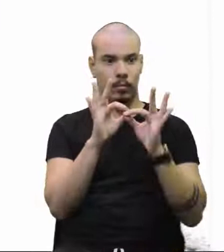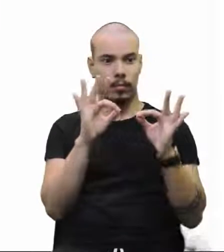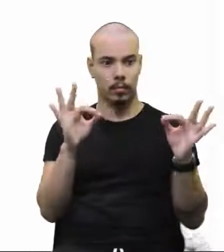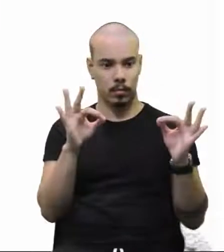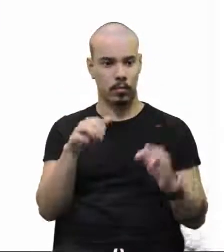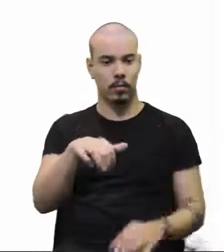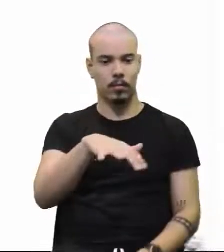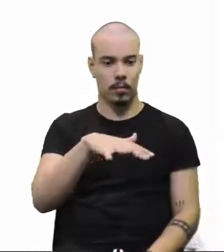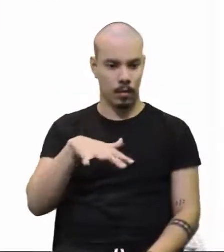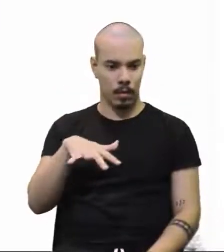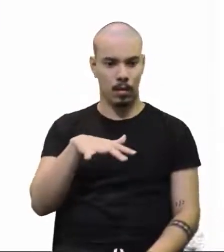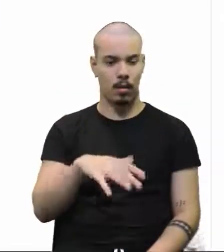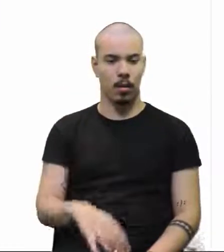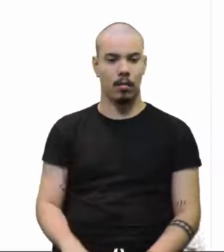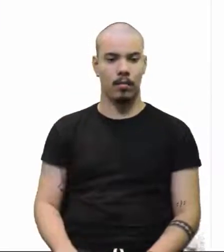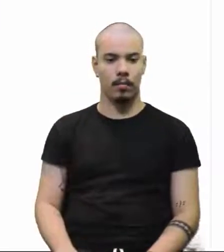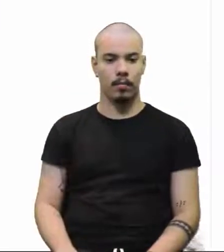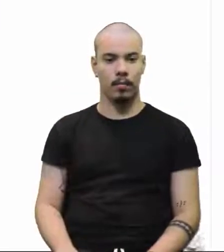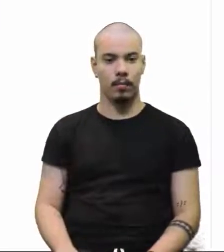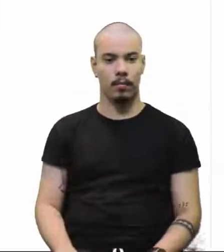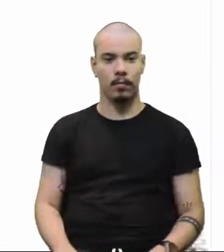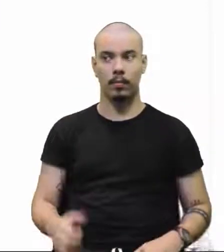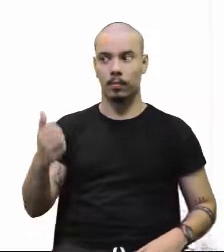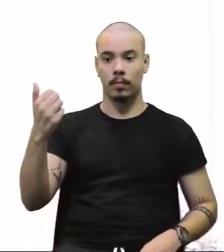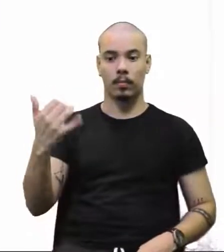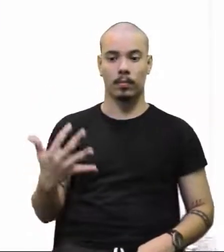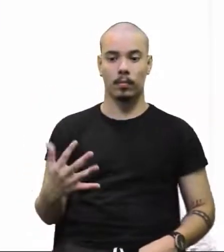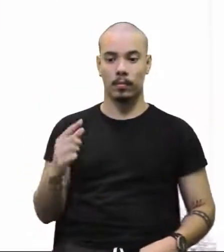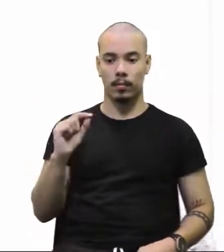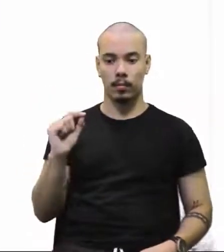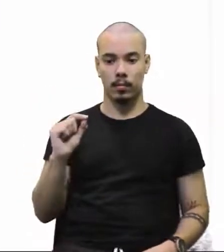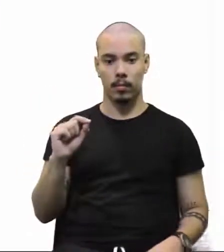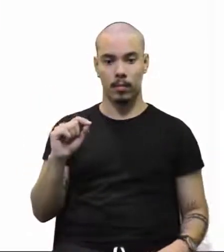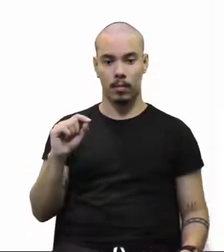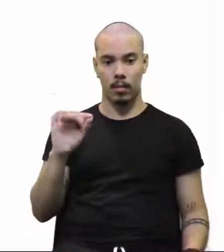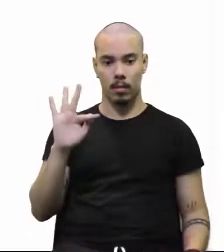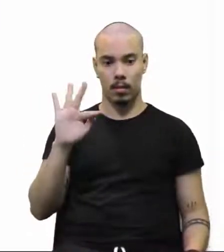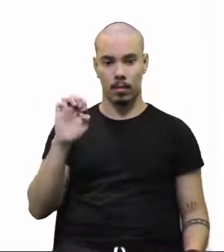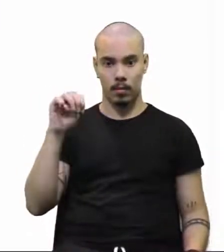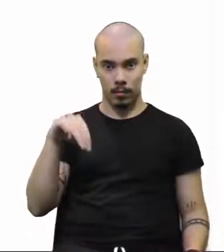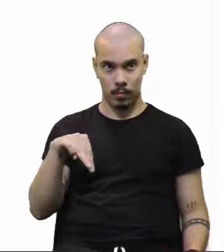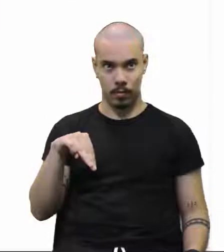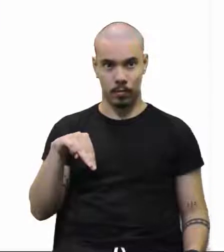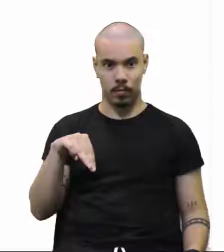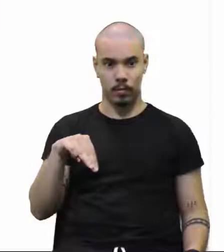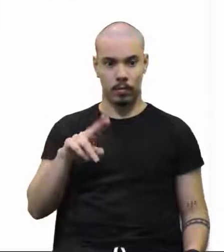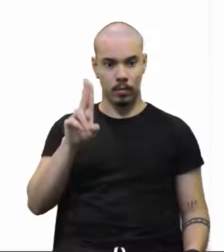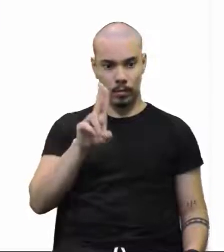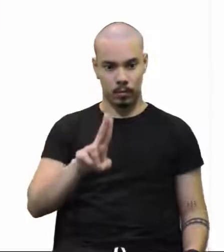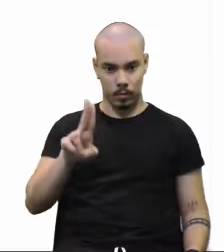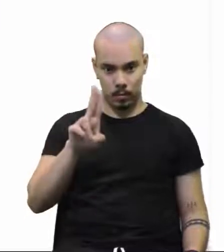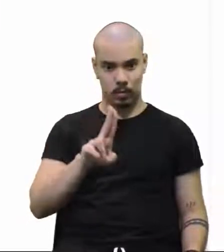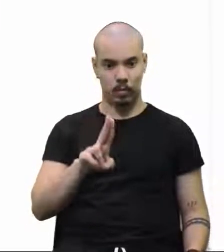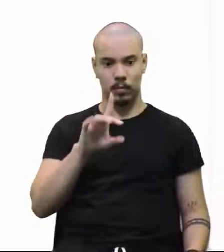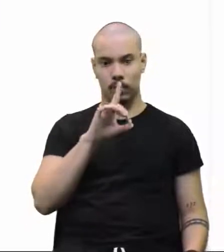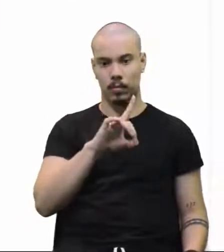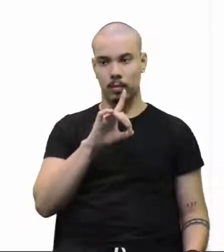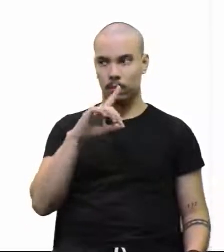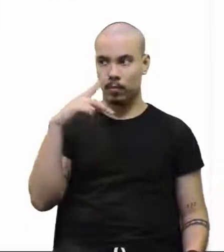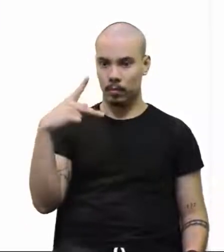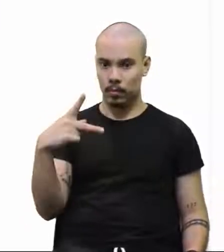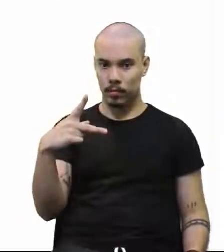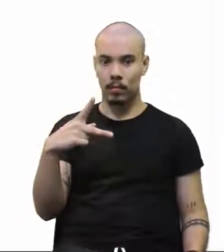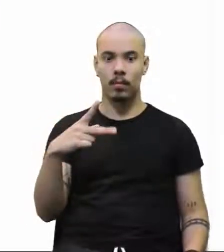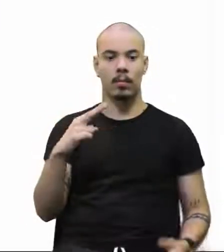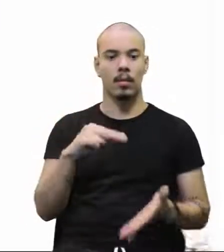campo. Está dizendo que a FEM, né? Essa FEM utilizada, ó, diferença de potencial,